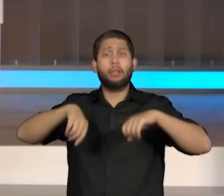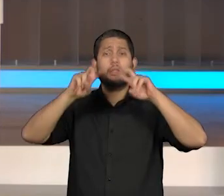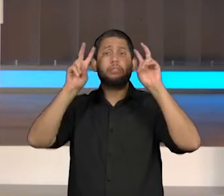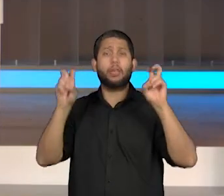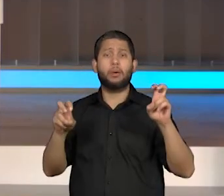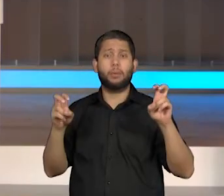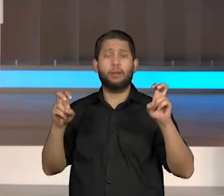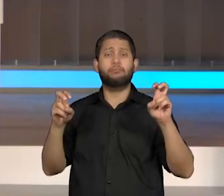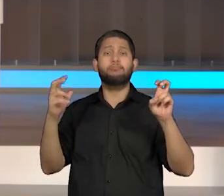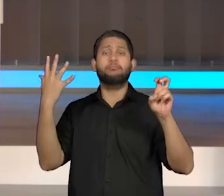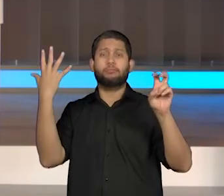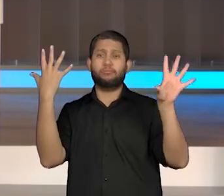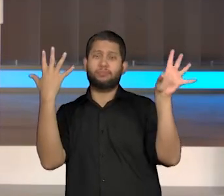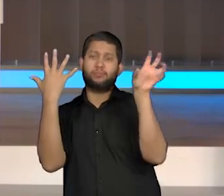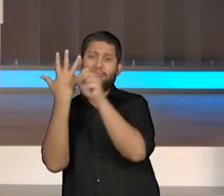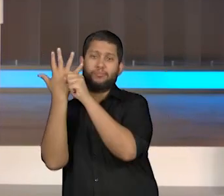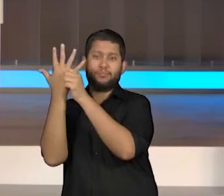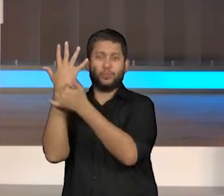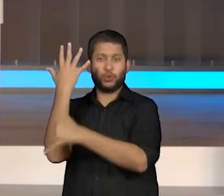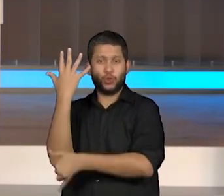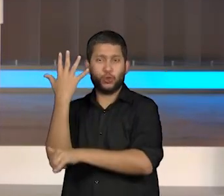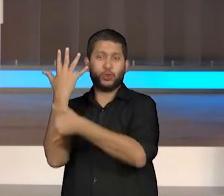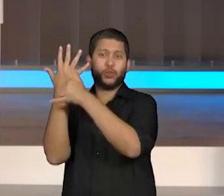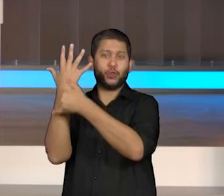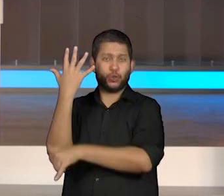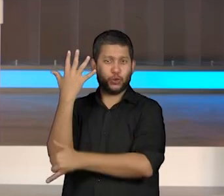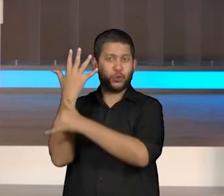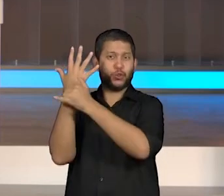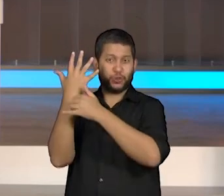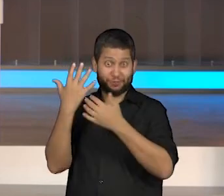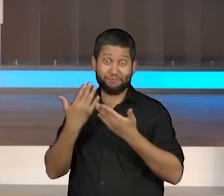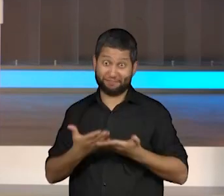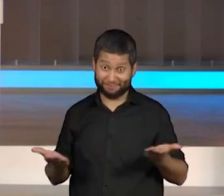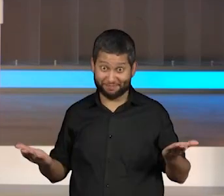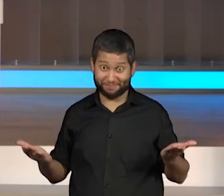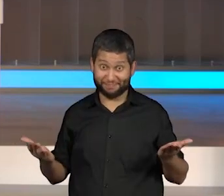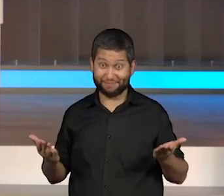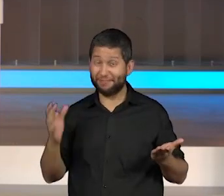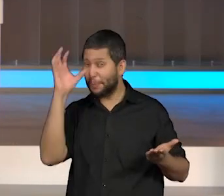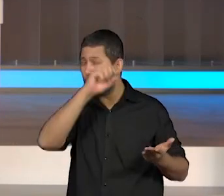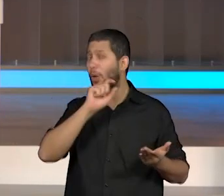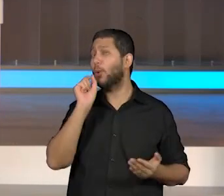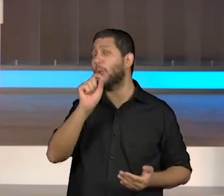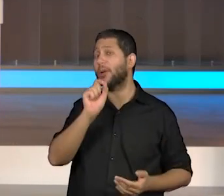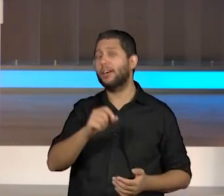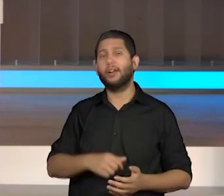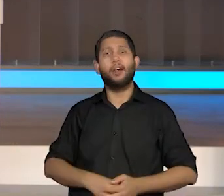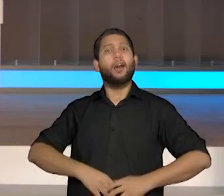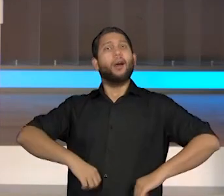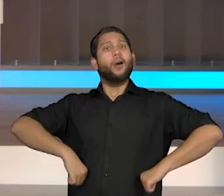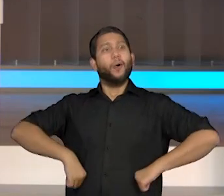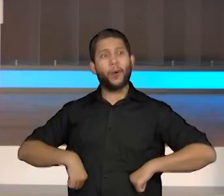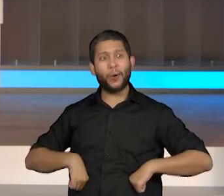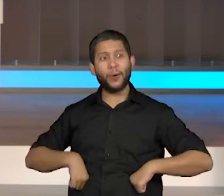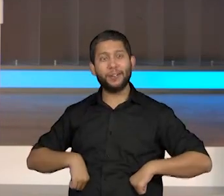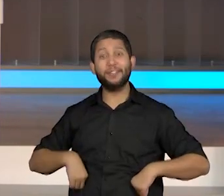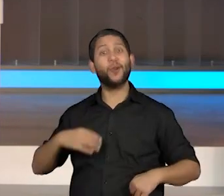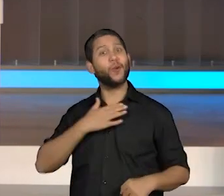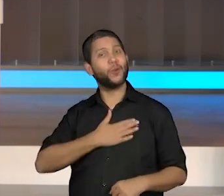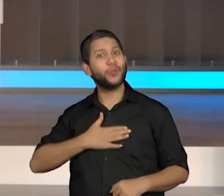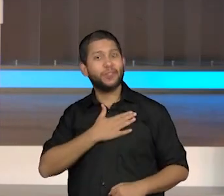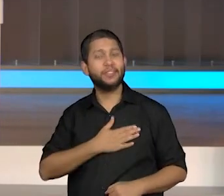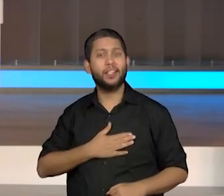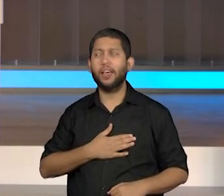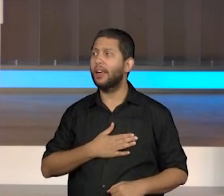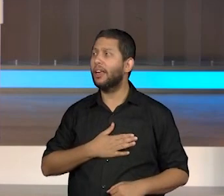é o processo das plantas produzirem o seu próprio alimento. Olha, toda essa conversa sobre produzir